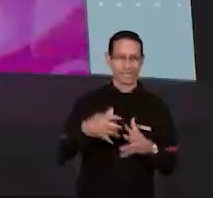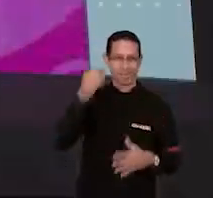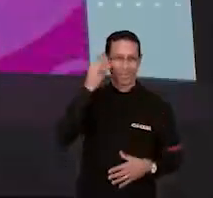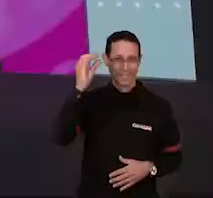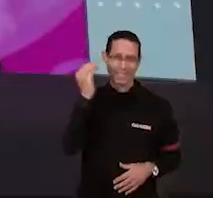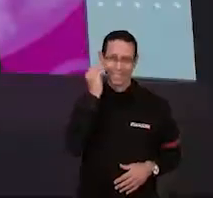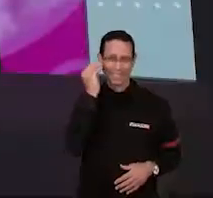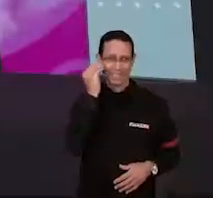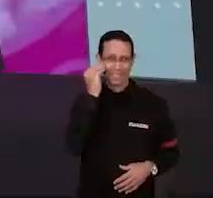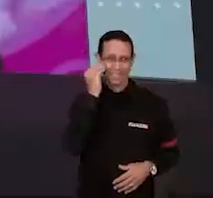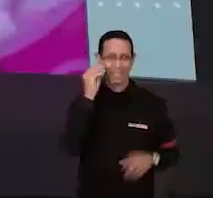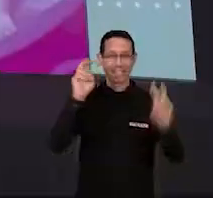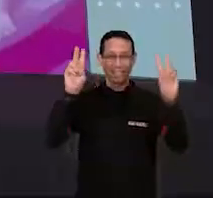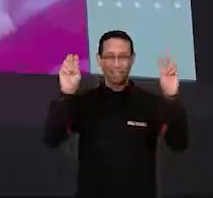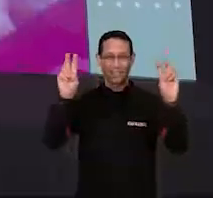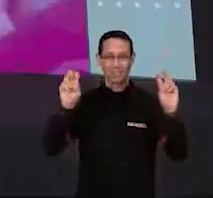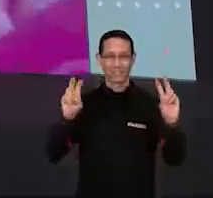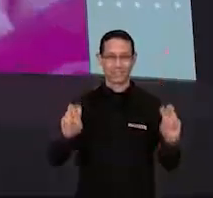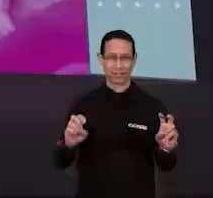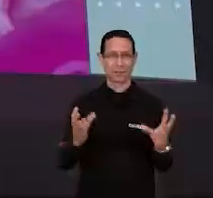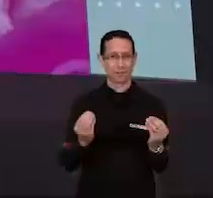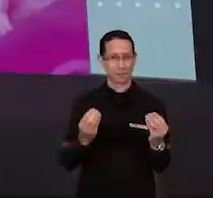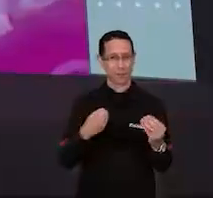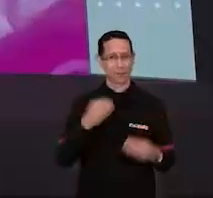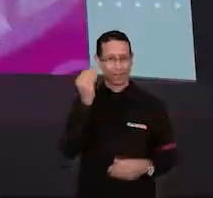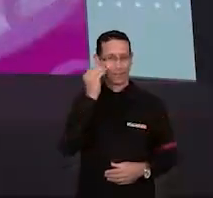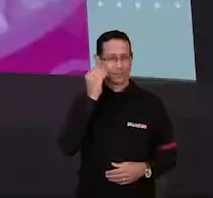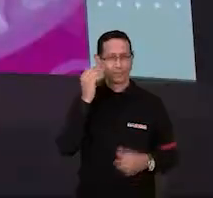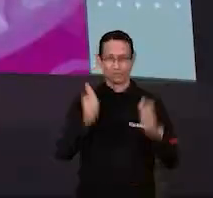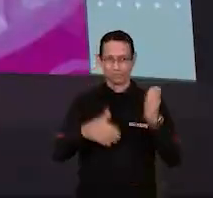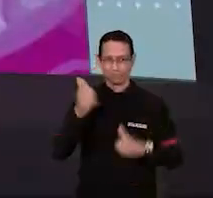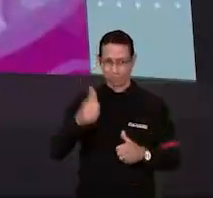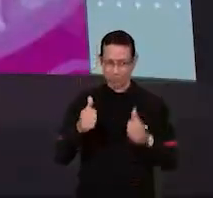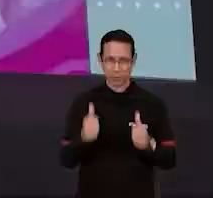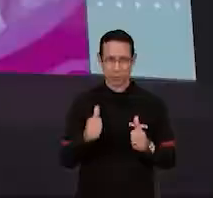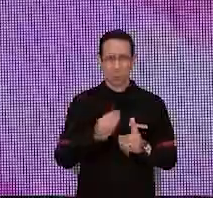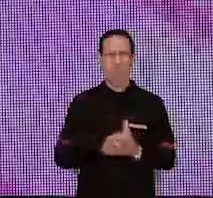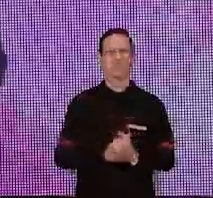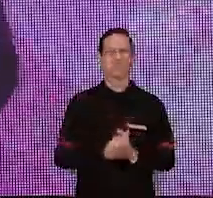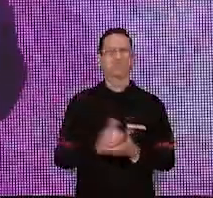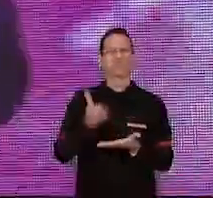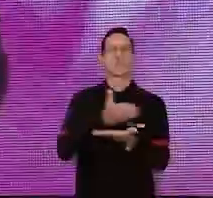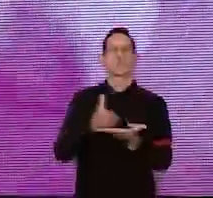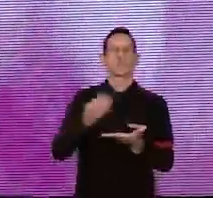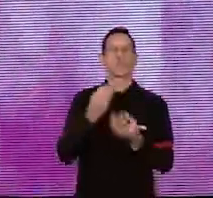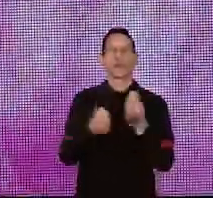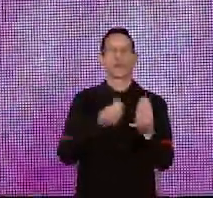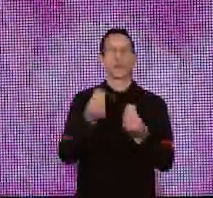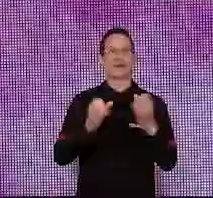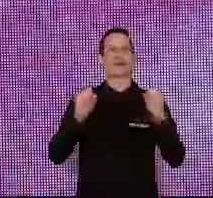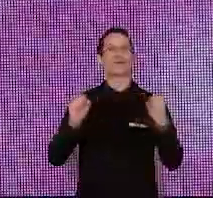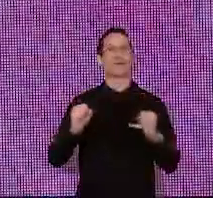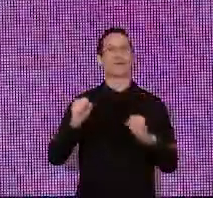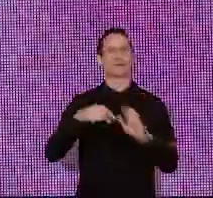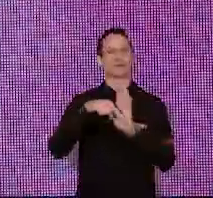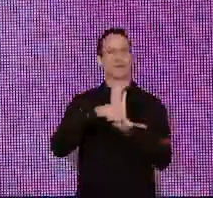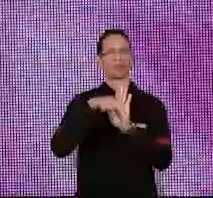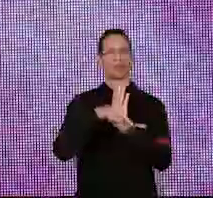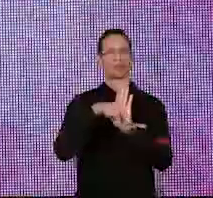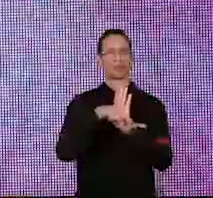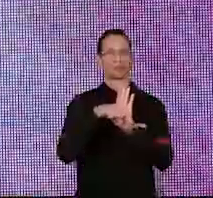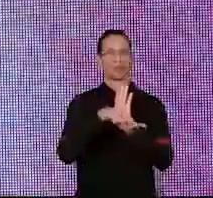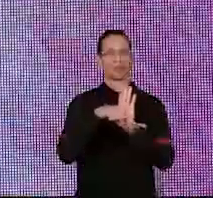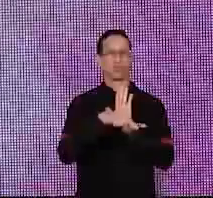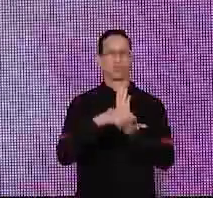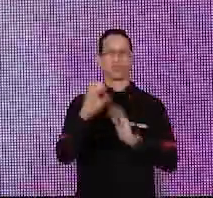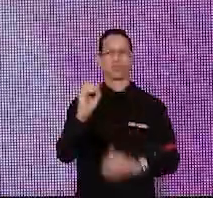É muito assunto, então a gente vai tentar agilizar. E a gente vai começar, então, a falar de como que a gente pode fazer o diagnóstico